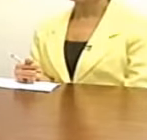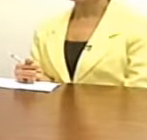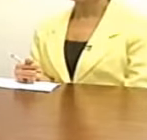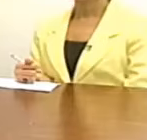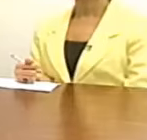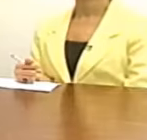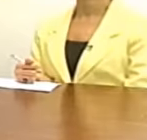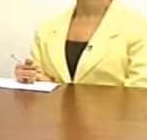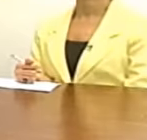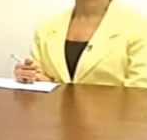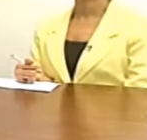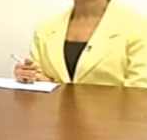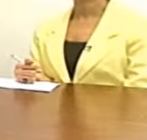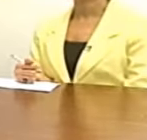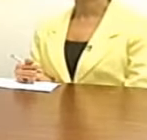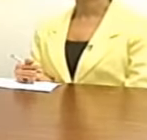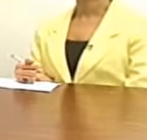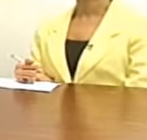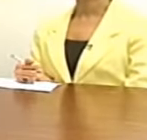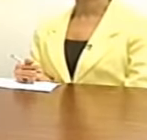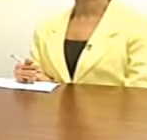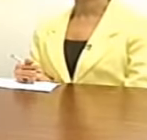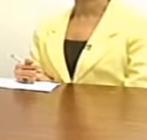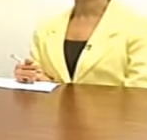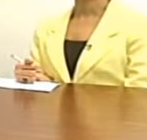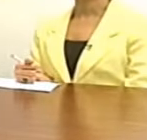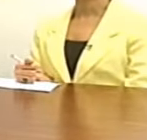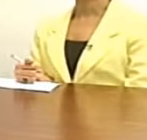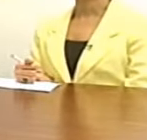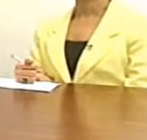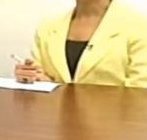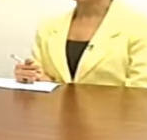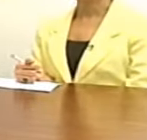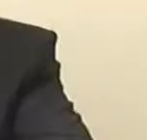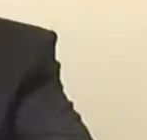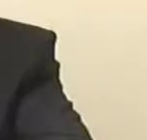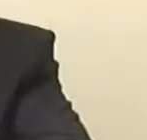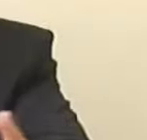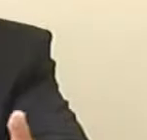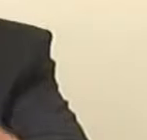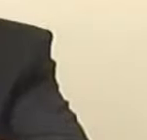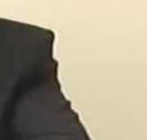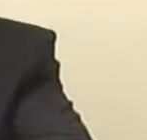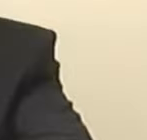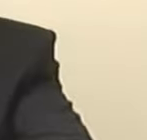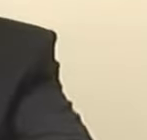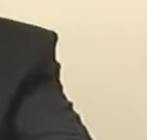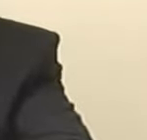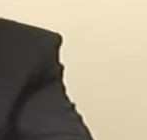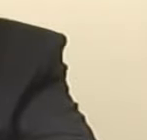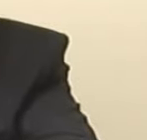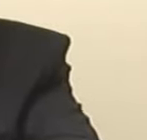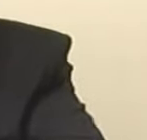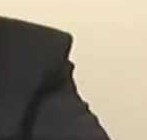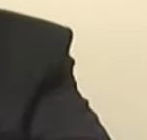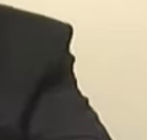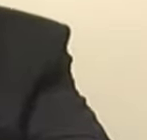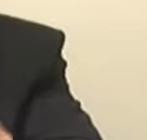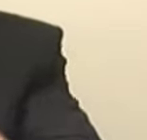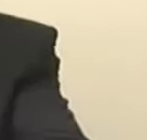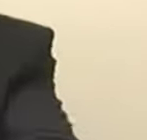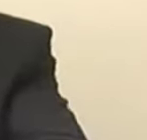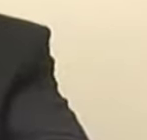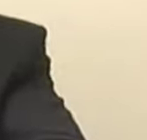projetos de lei, emendas constitucionais que nós aprovamos aqui, como o orçamento impositivo, né, o estatuto da pessoa com